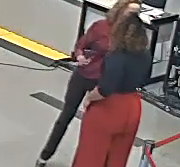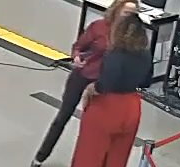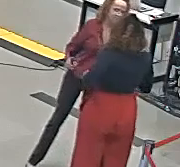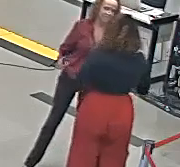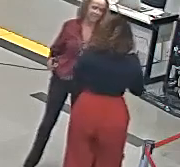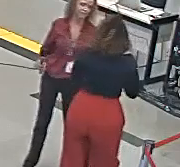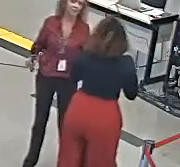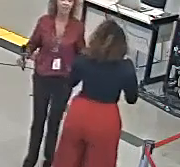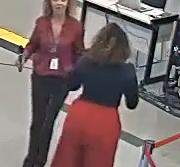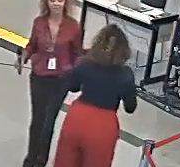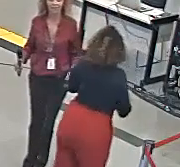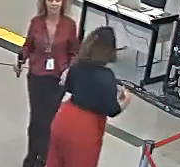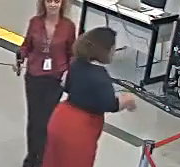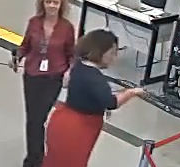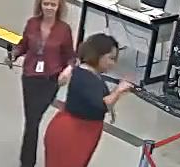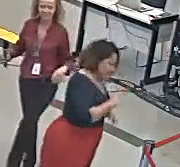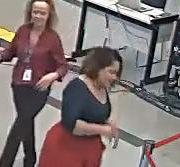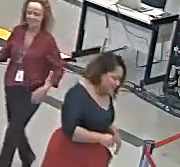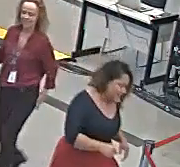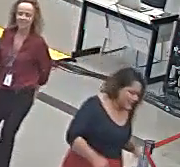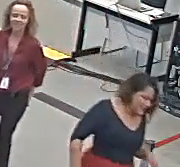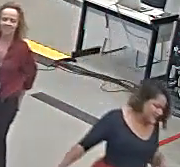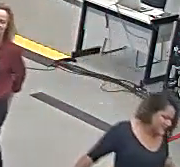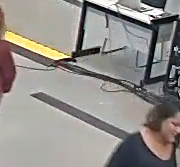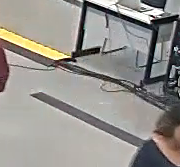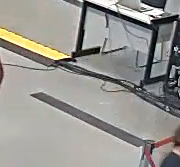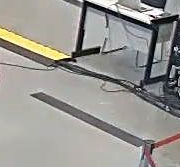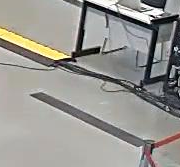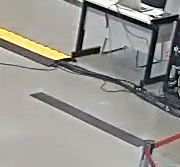Célio Soares, servidor público de Contagem.